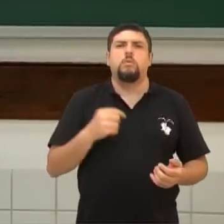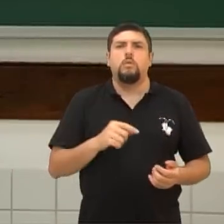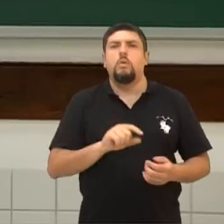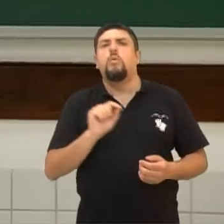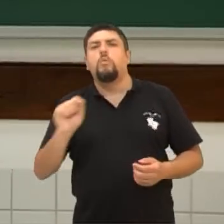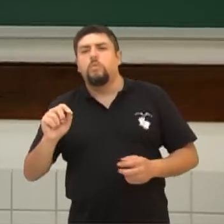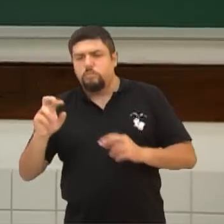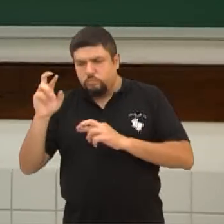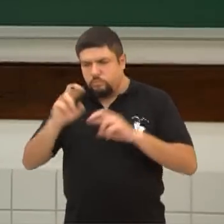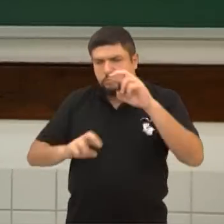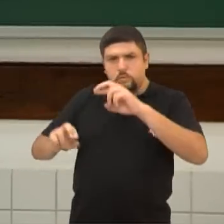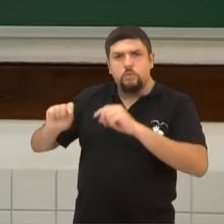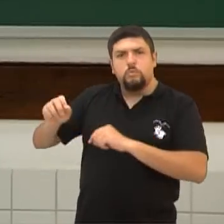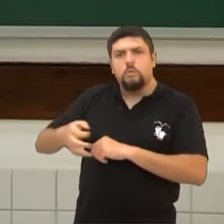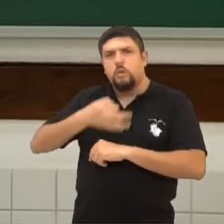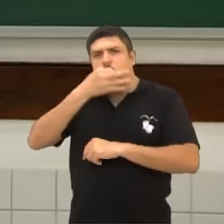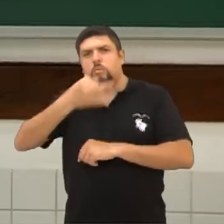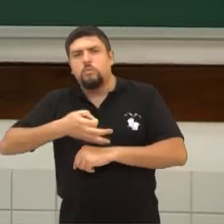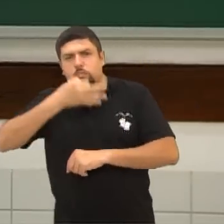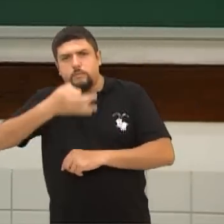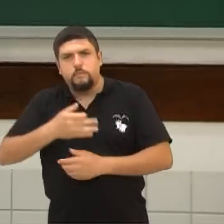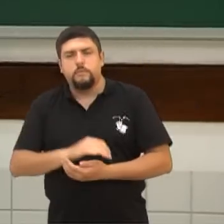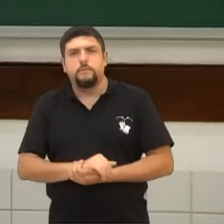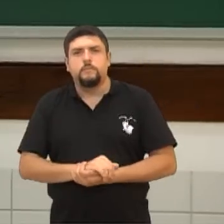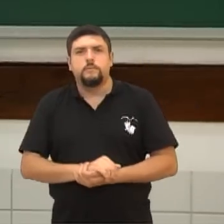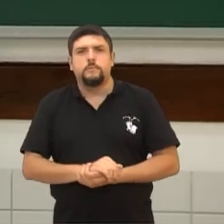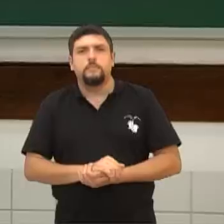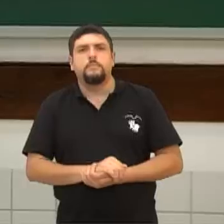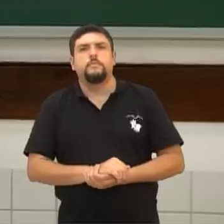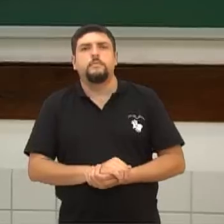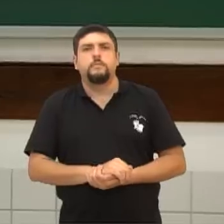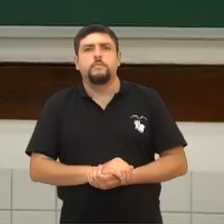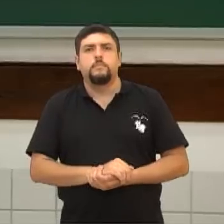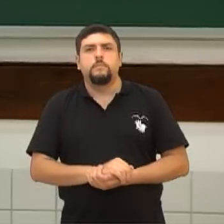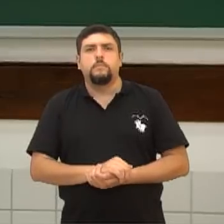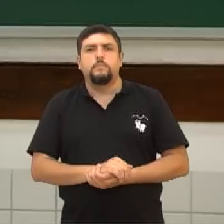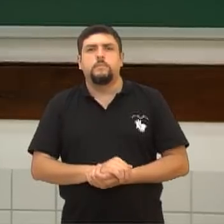análise, o que é interpretação da pessoa que está ali. Vamos em frente?